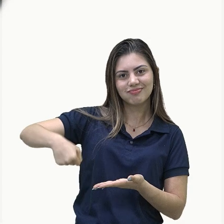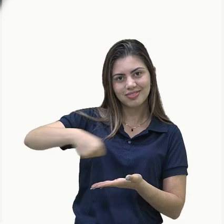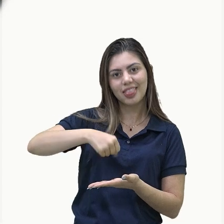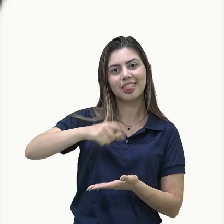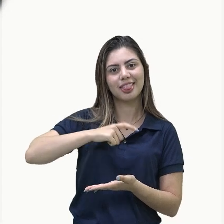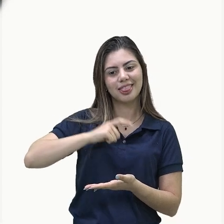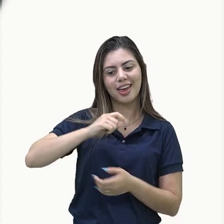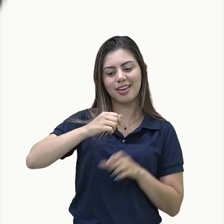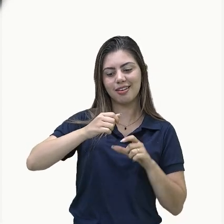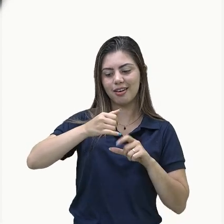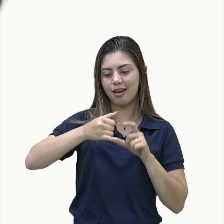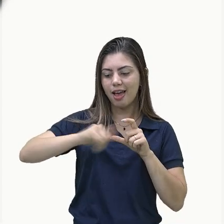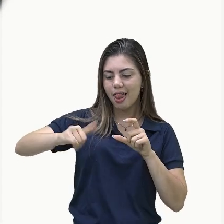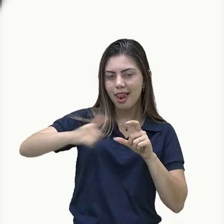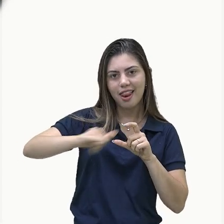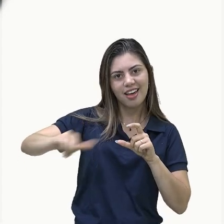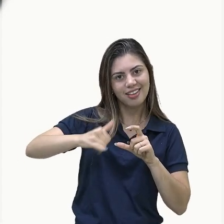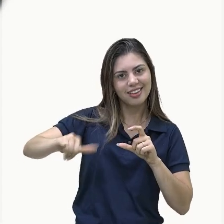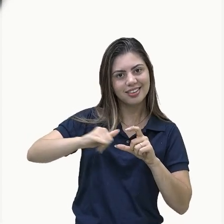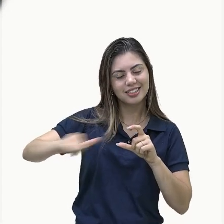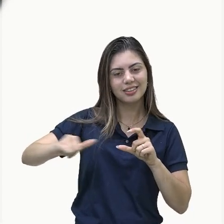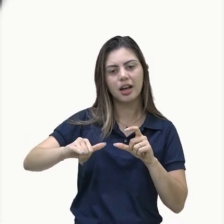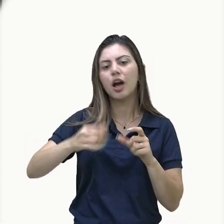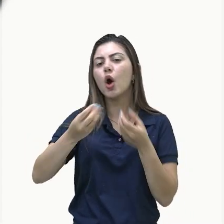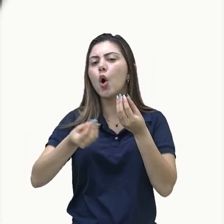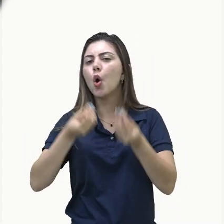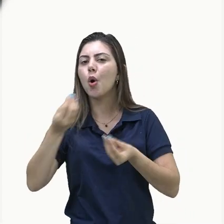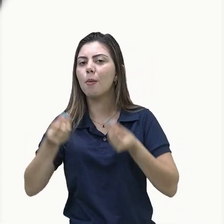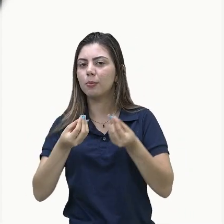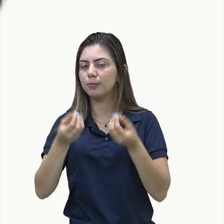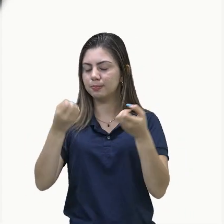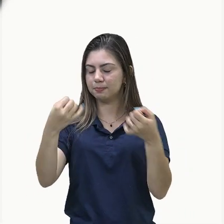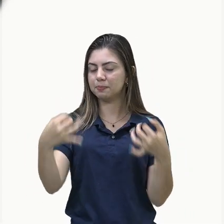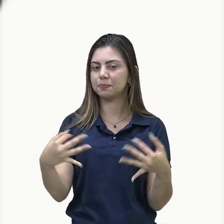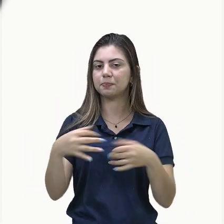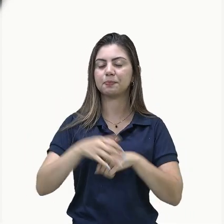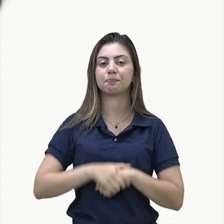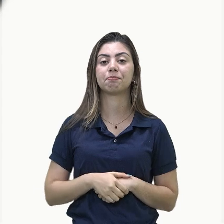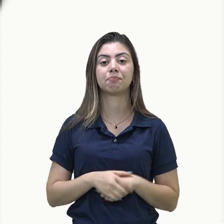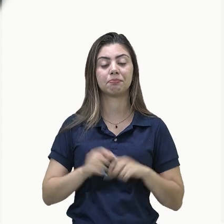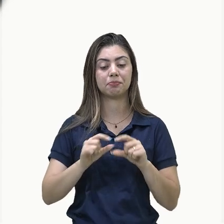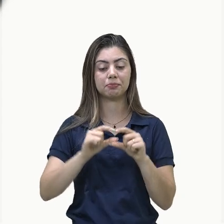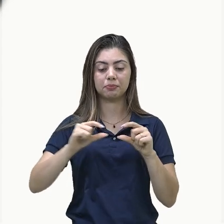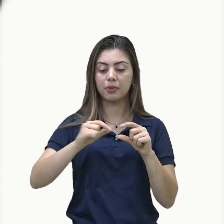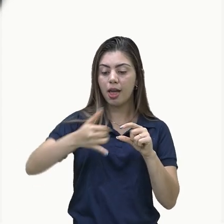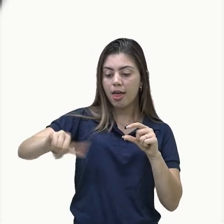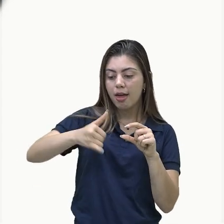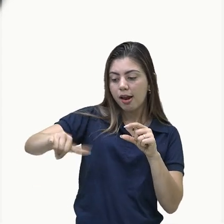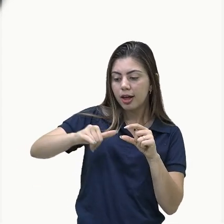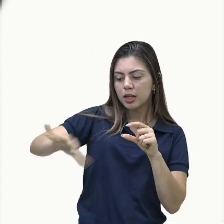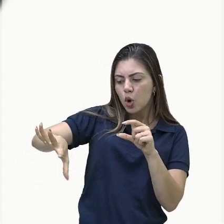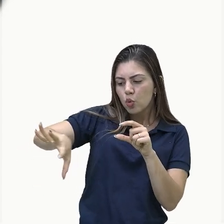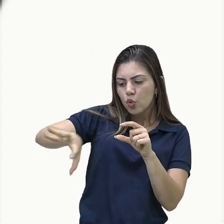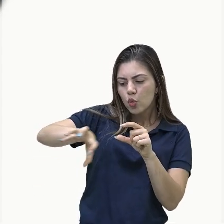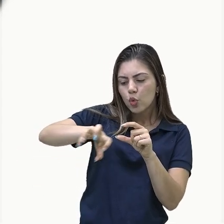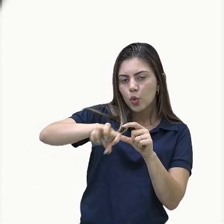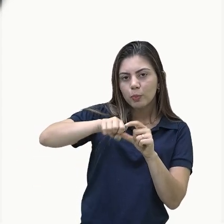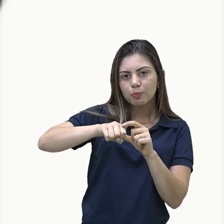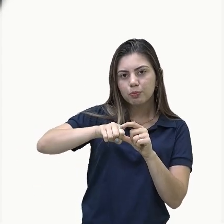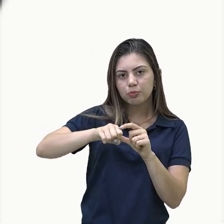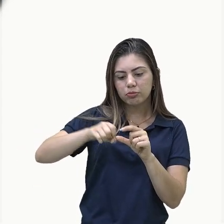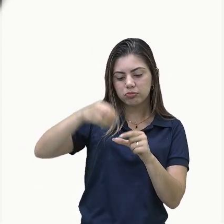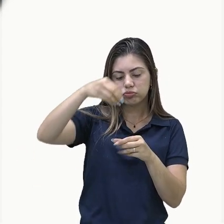elétrico. Esse aparelho, ele recebe a energia elétrica e a transforma